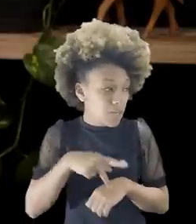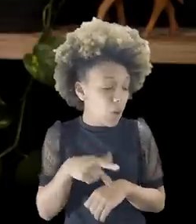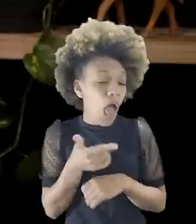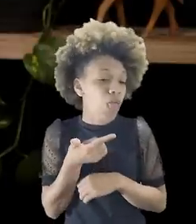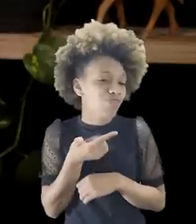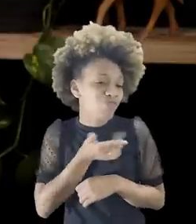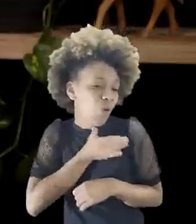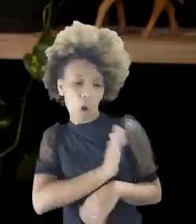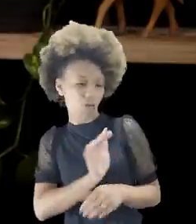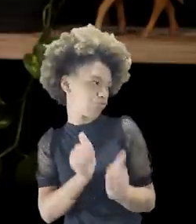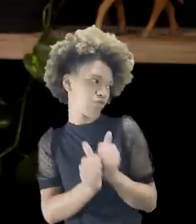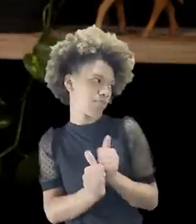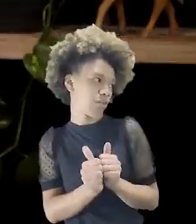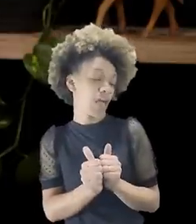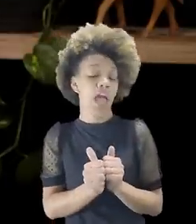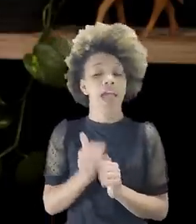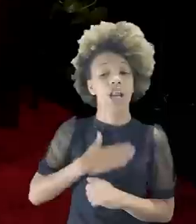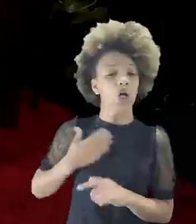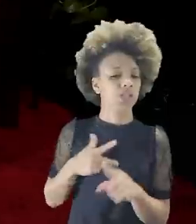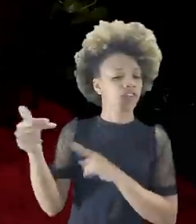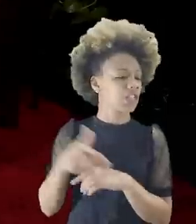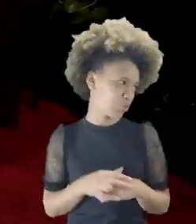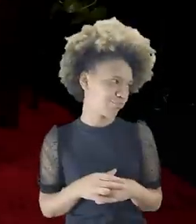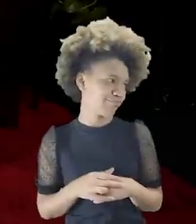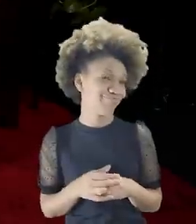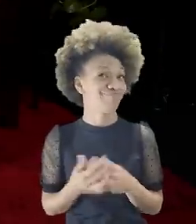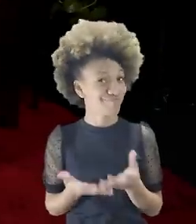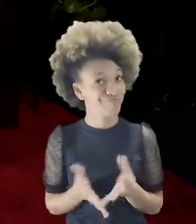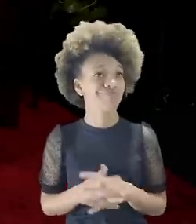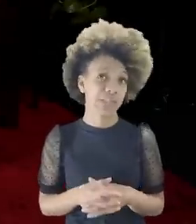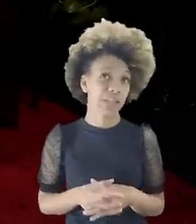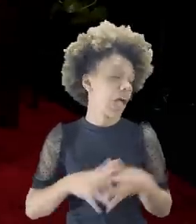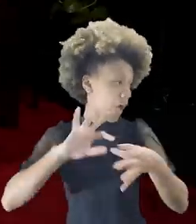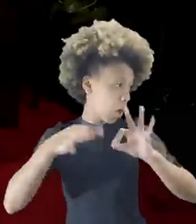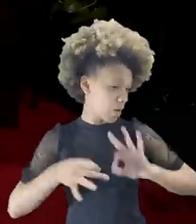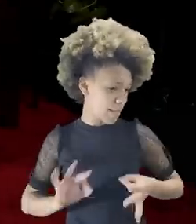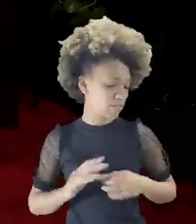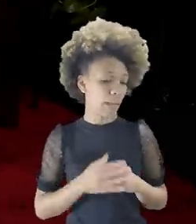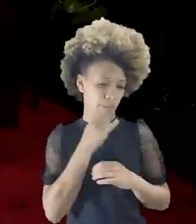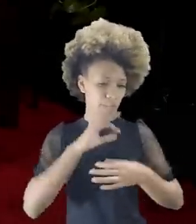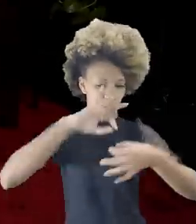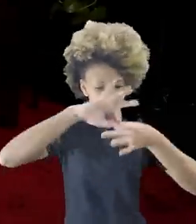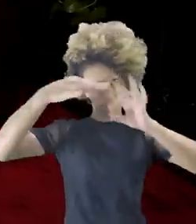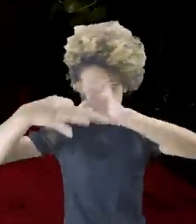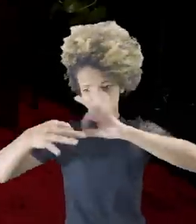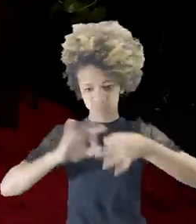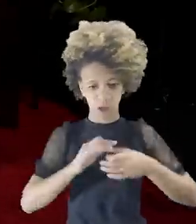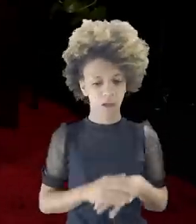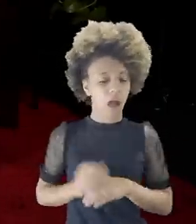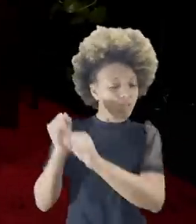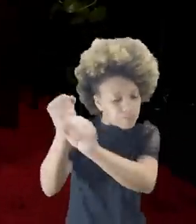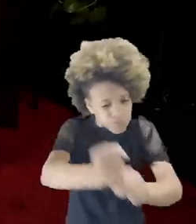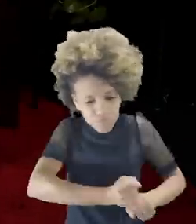do esporte o Brasil gosta do vencedor né Olimpíadas cara vai lá e canoísmo